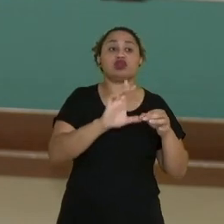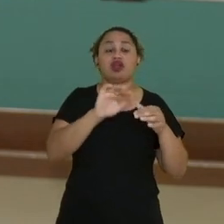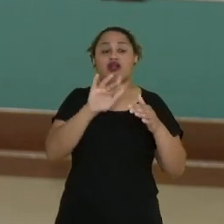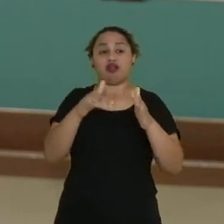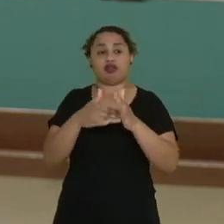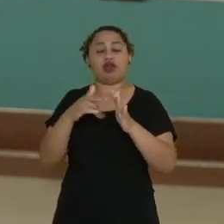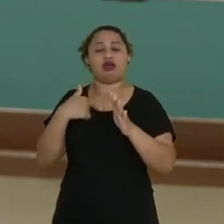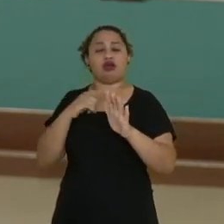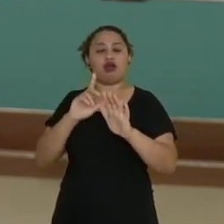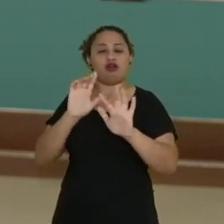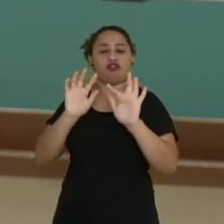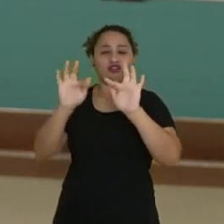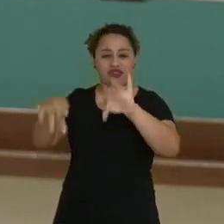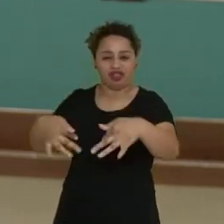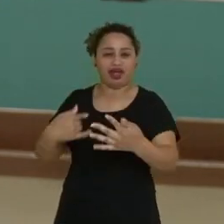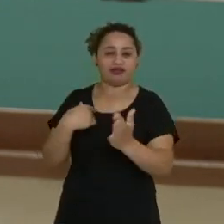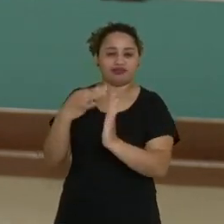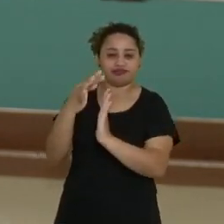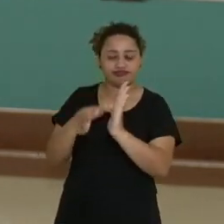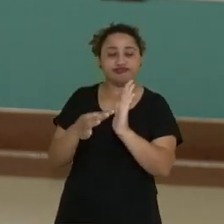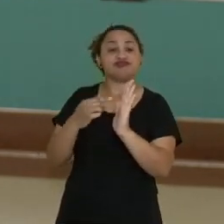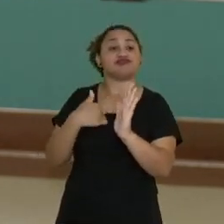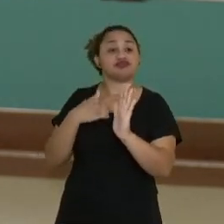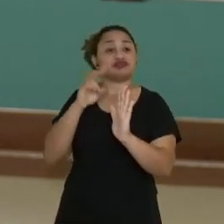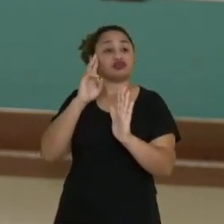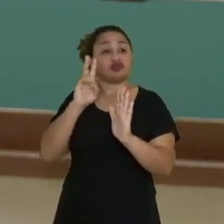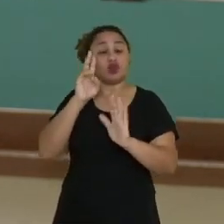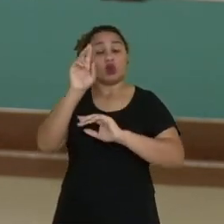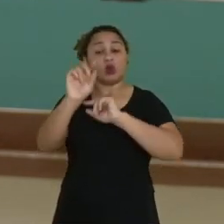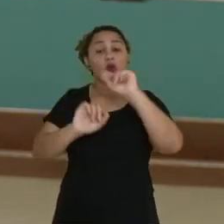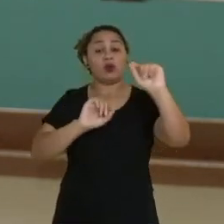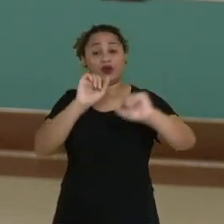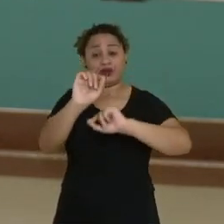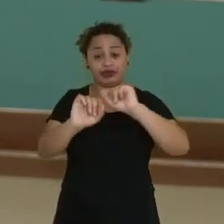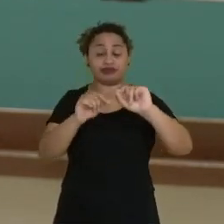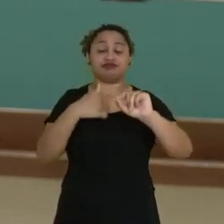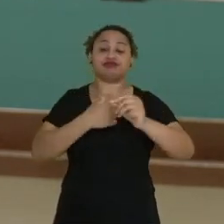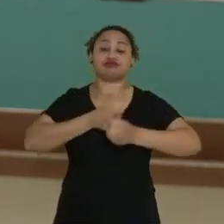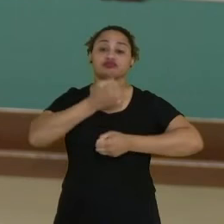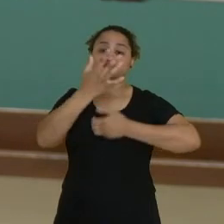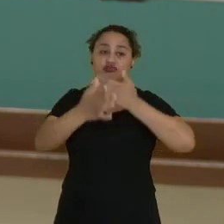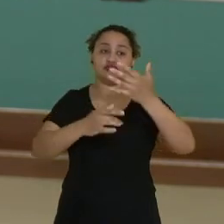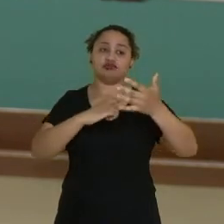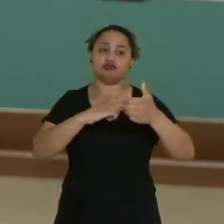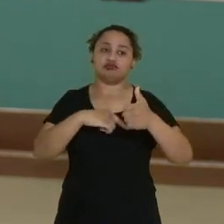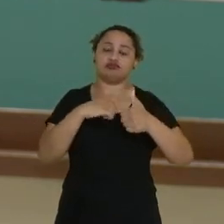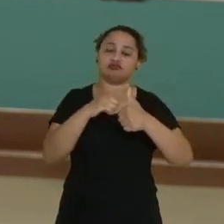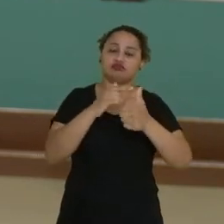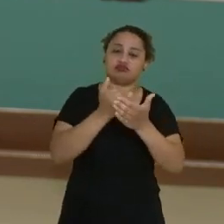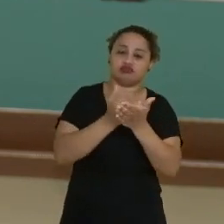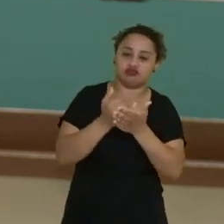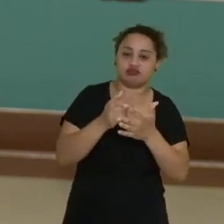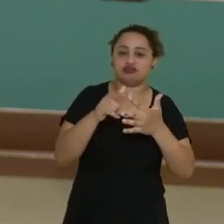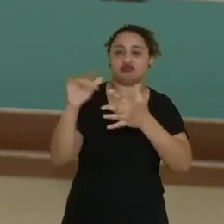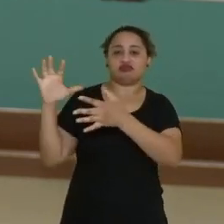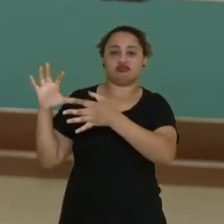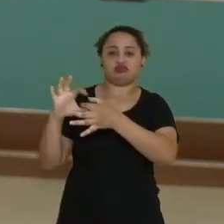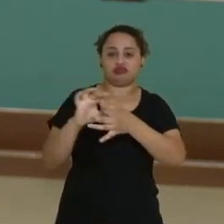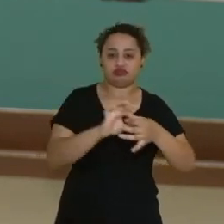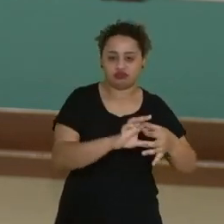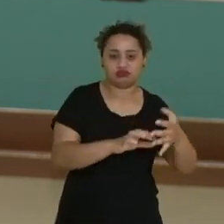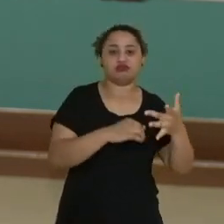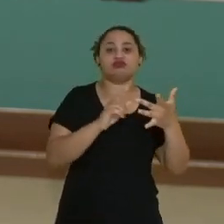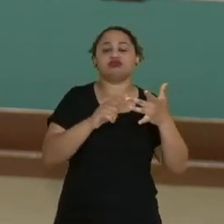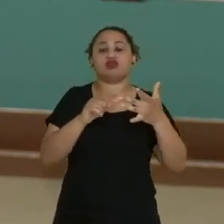as considerações finais, relembrando o quê? Que o relato tem a introdução, a